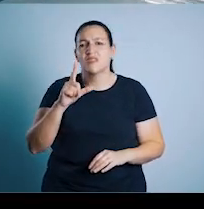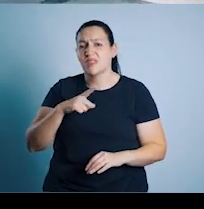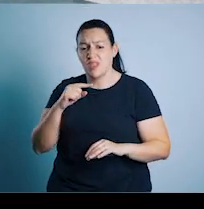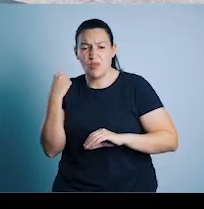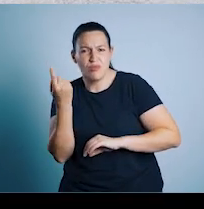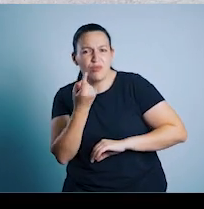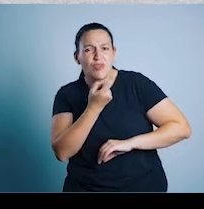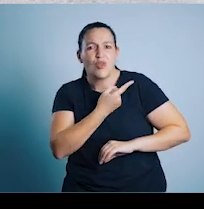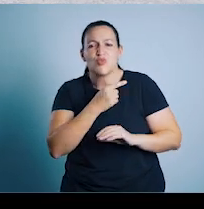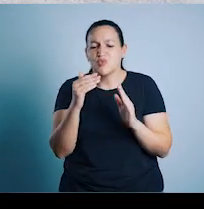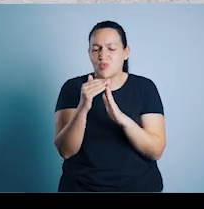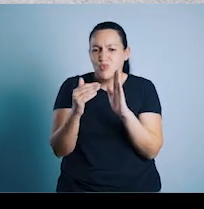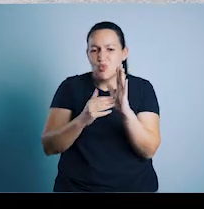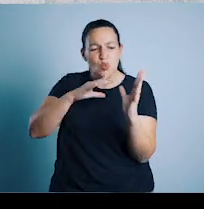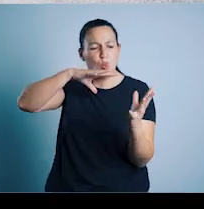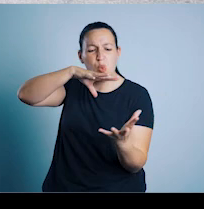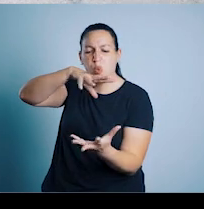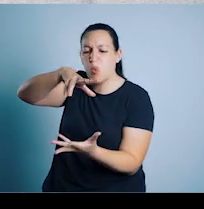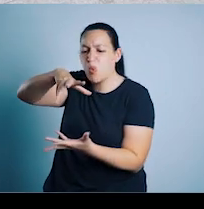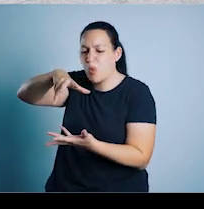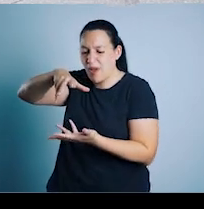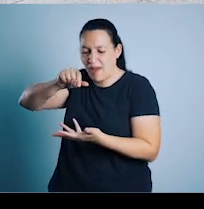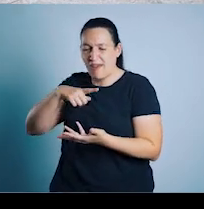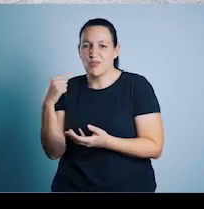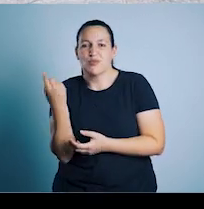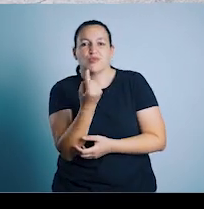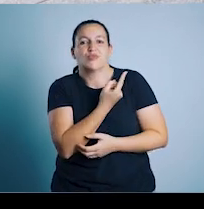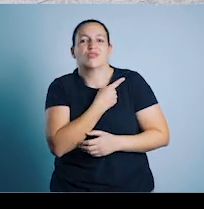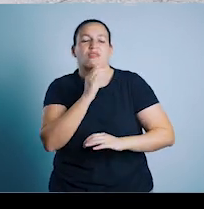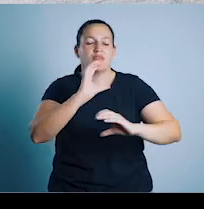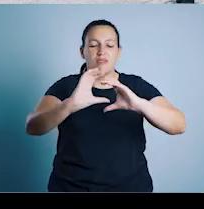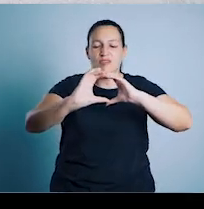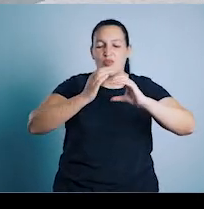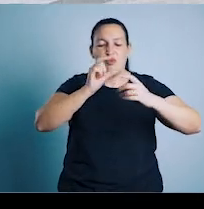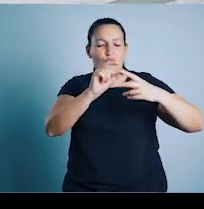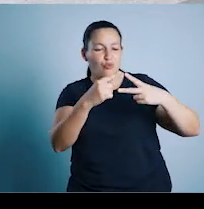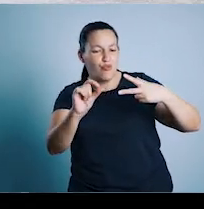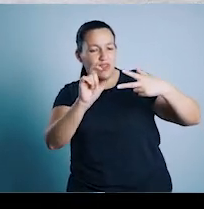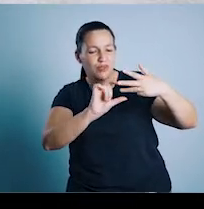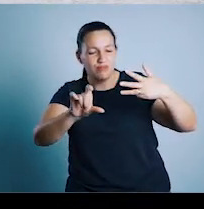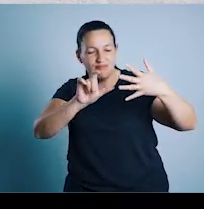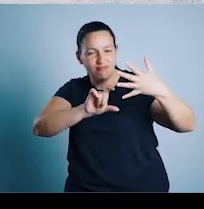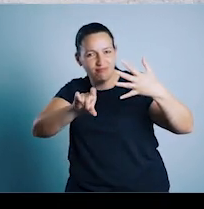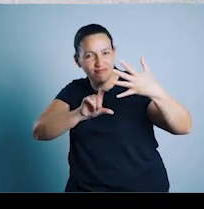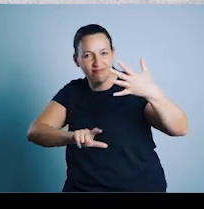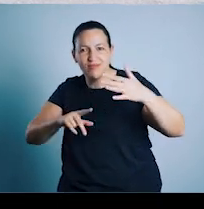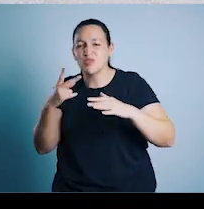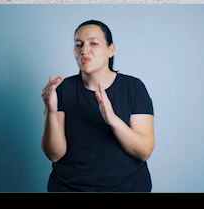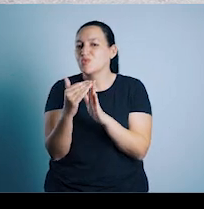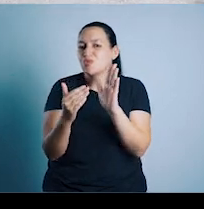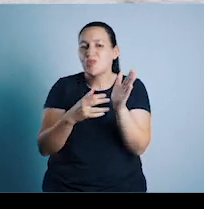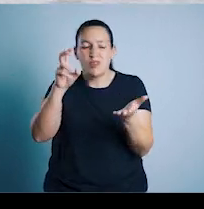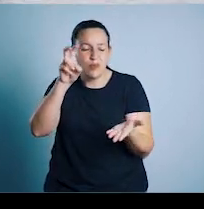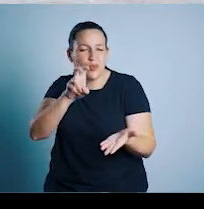Sei que é nosso todo esse universo, tem cada canção, em cada verso,